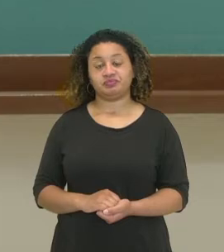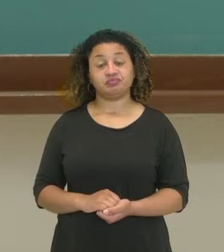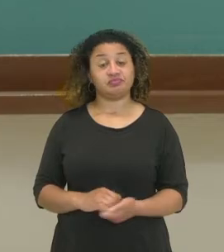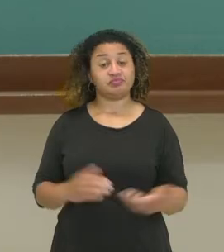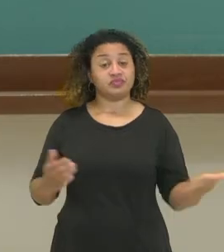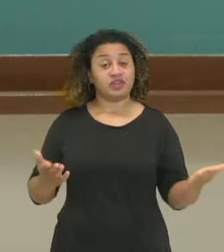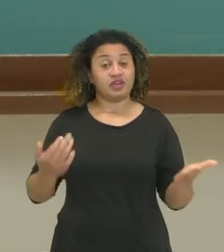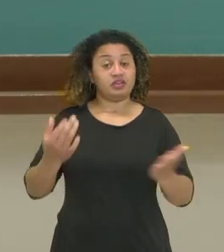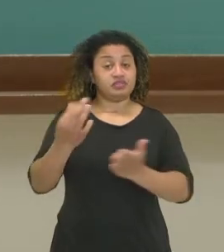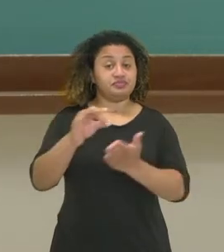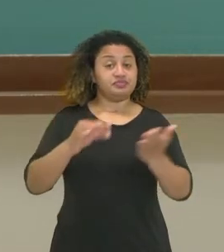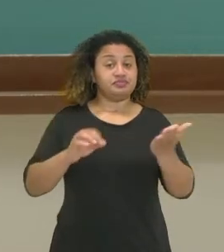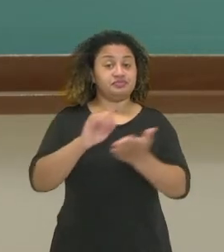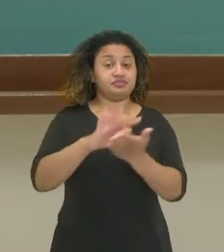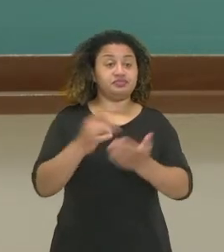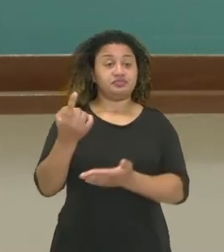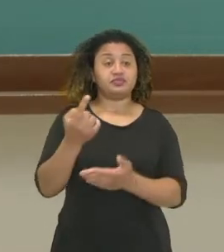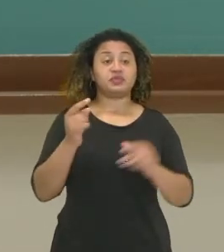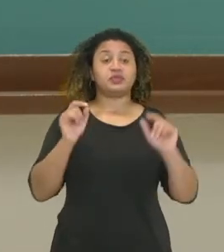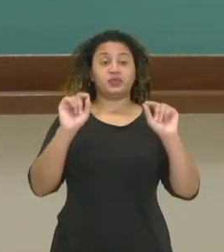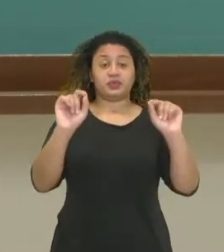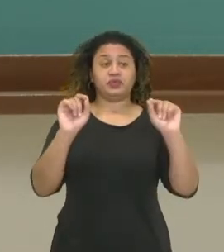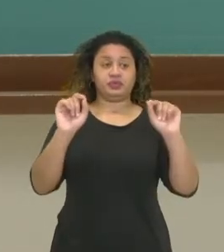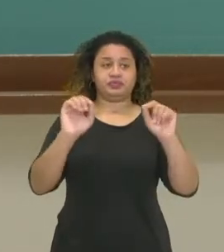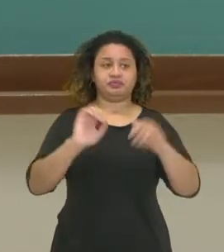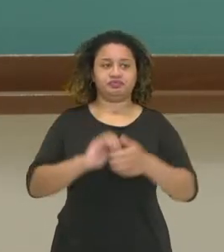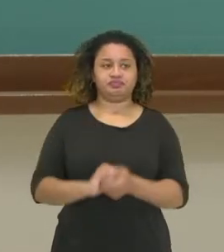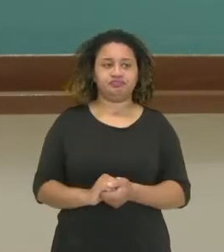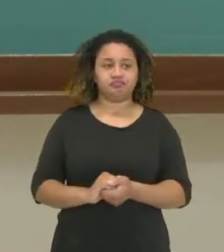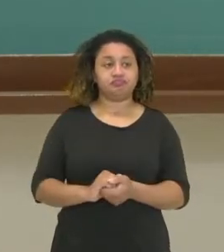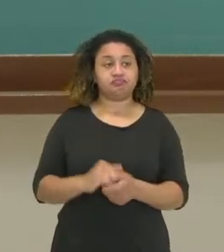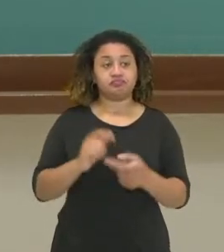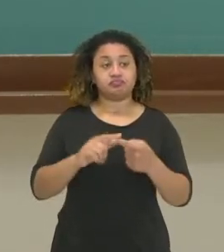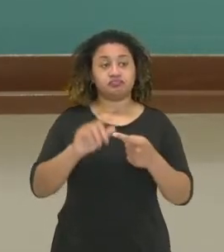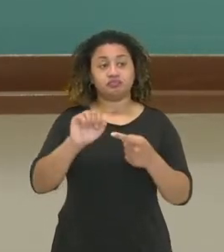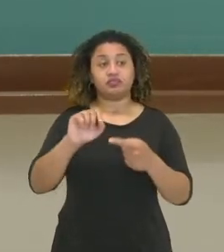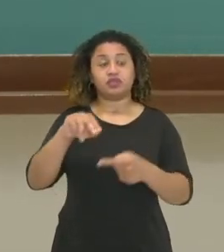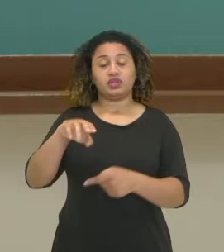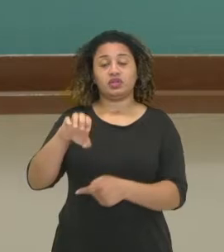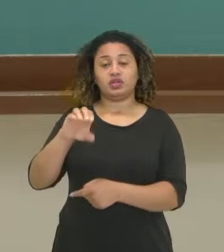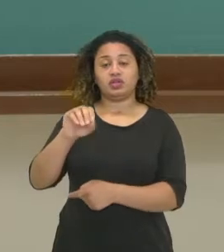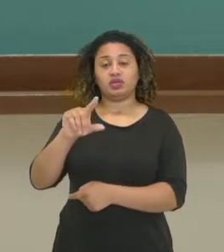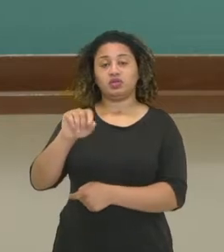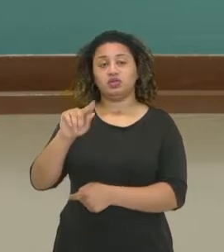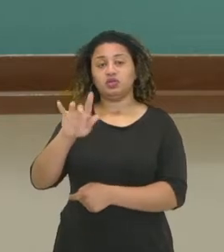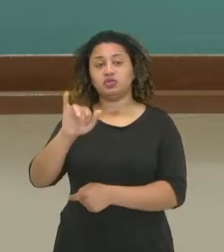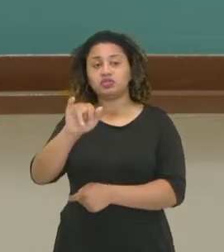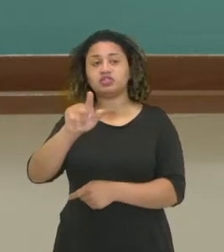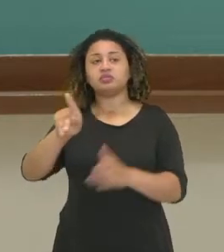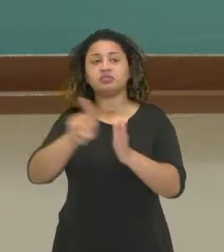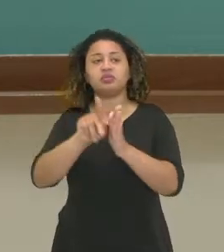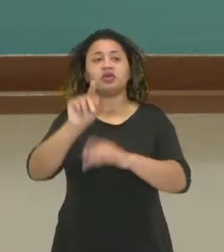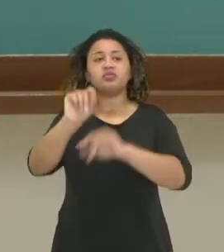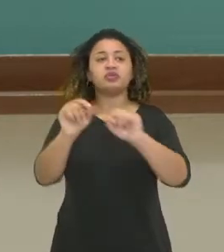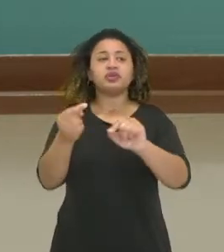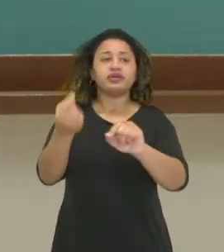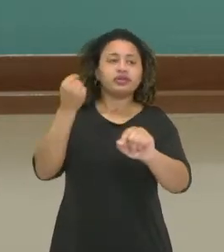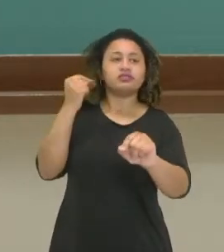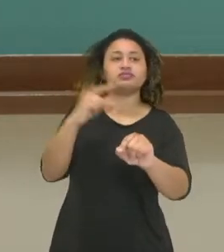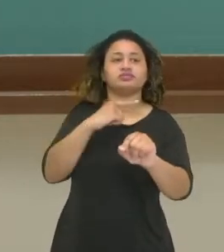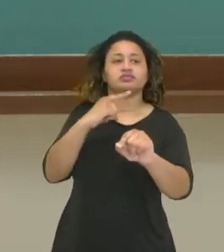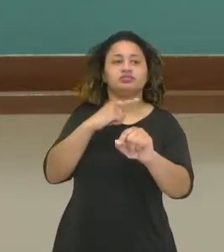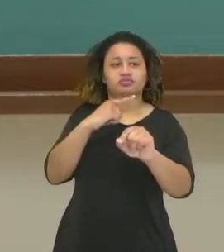Gabaritando contigo a atividade 1, então. O neologismo sintetiza as imagens que o antecedem e se